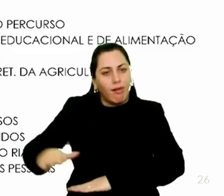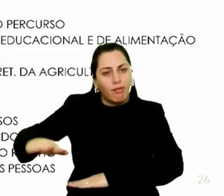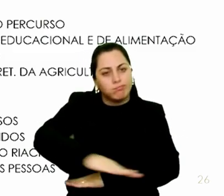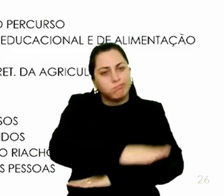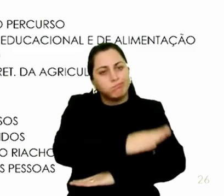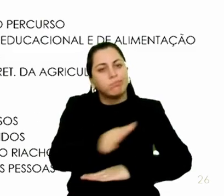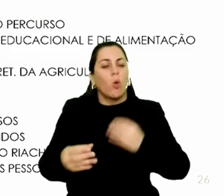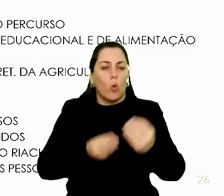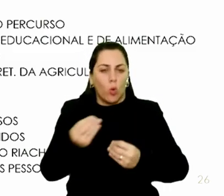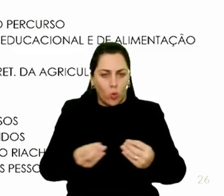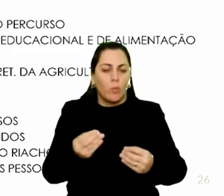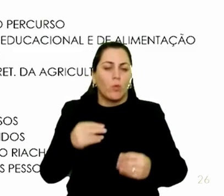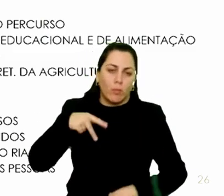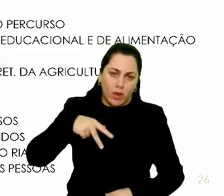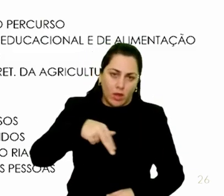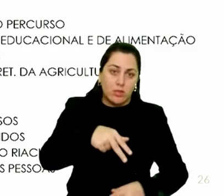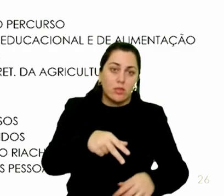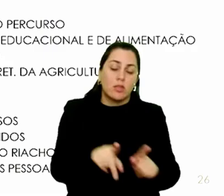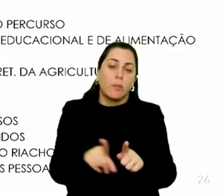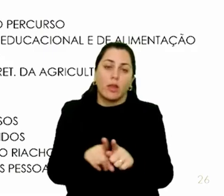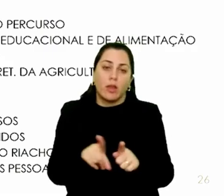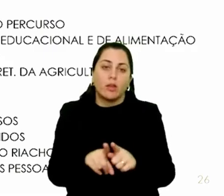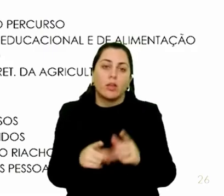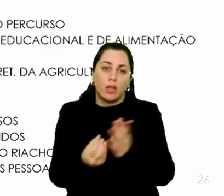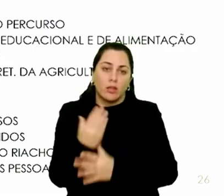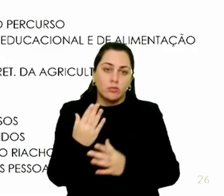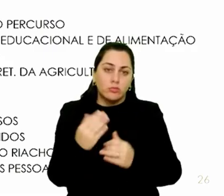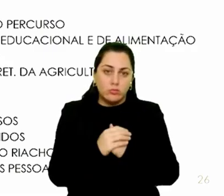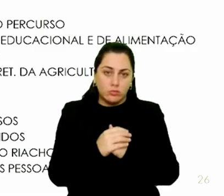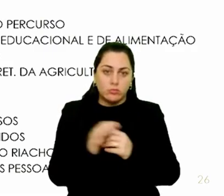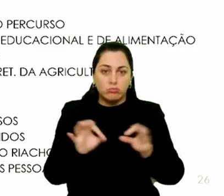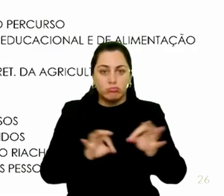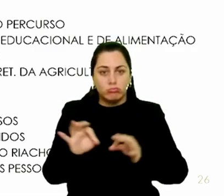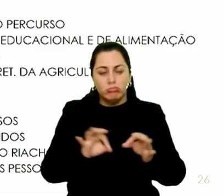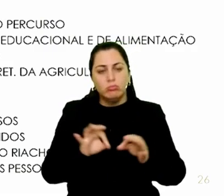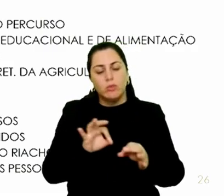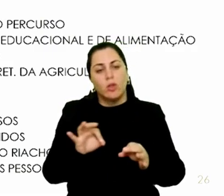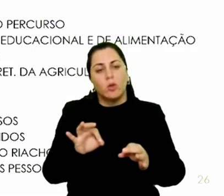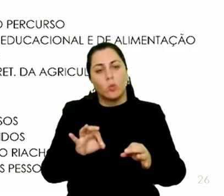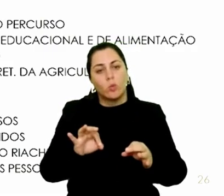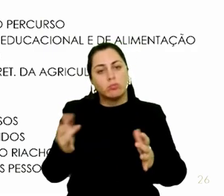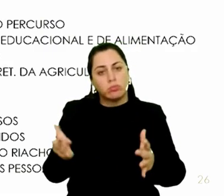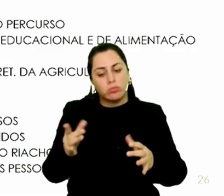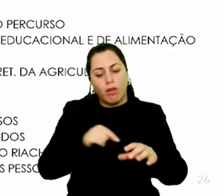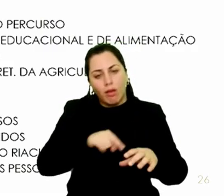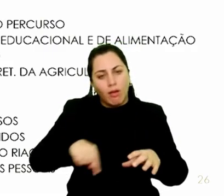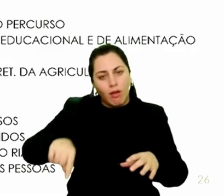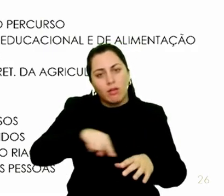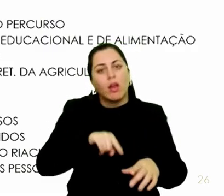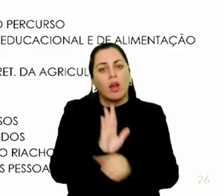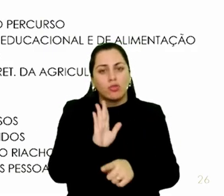esse processo. E também foi criado todo um desenho no piso para criar ali mais